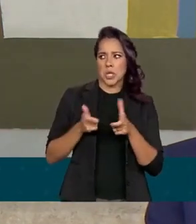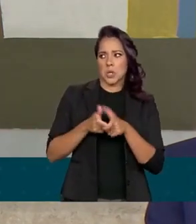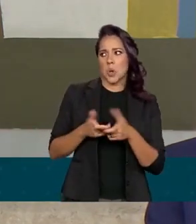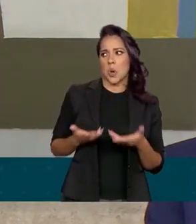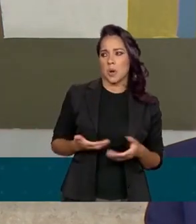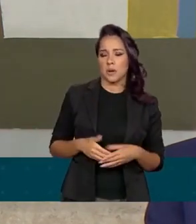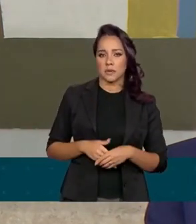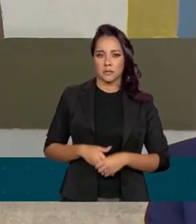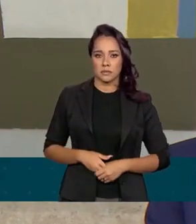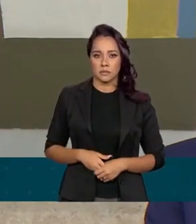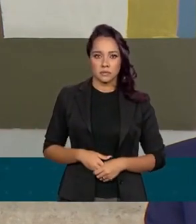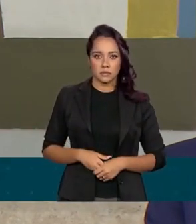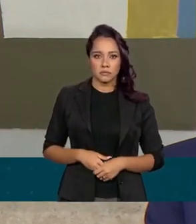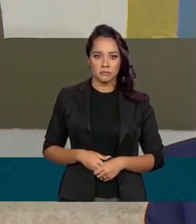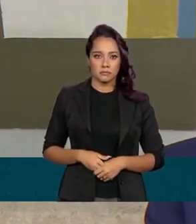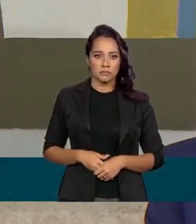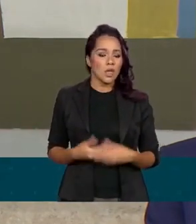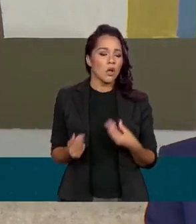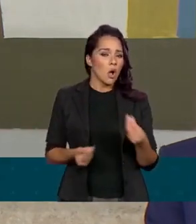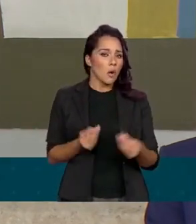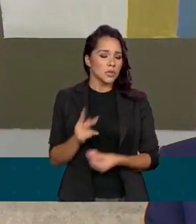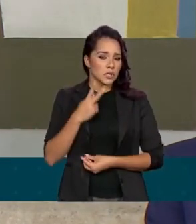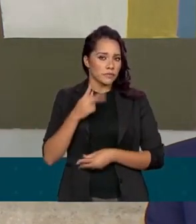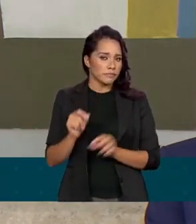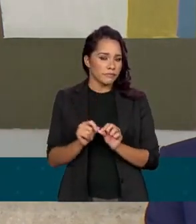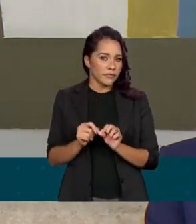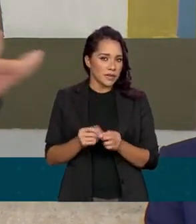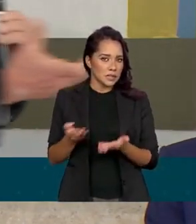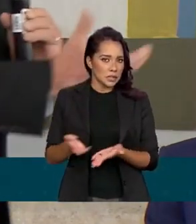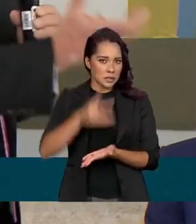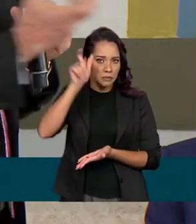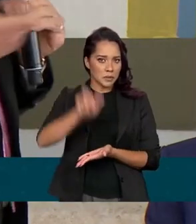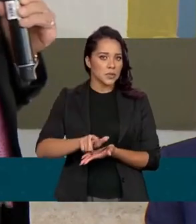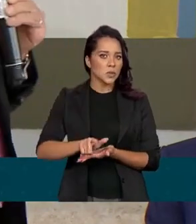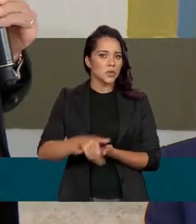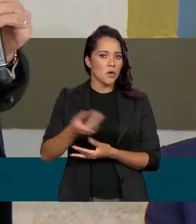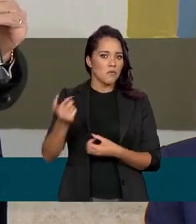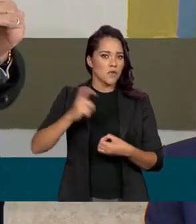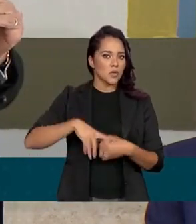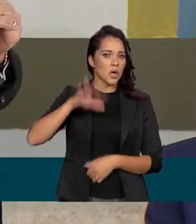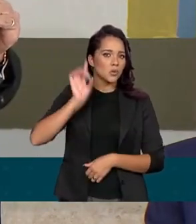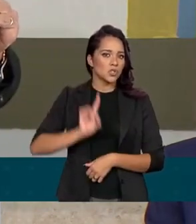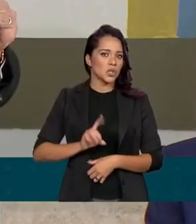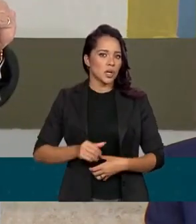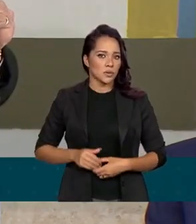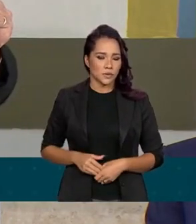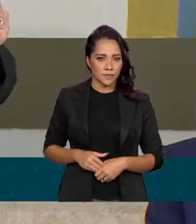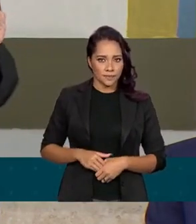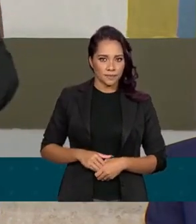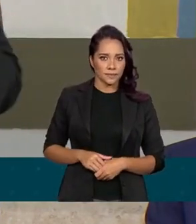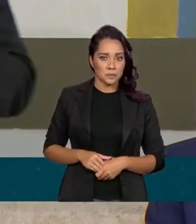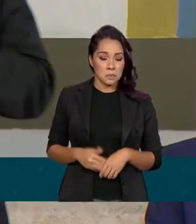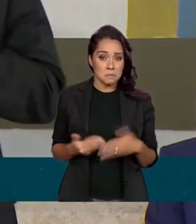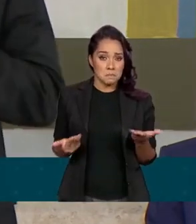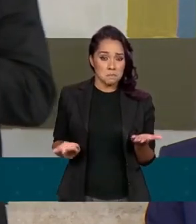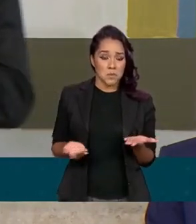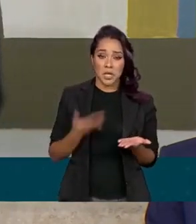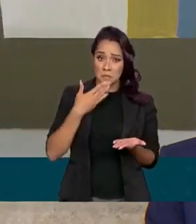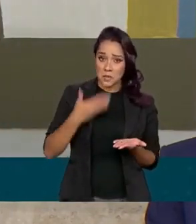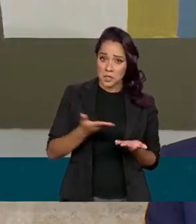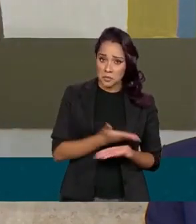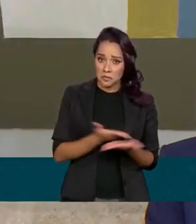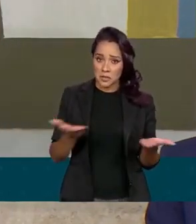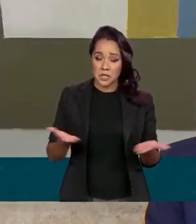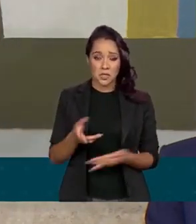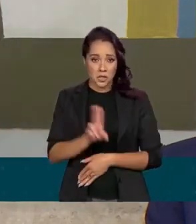empreendedores? Como é que a gente vai fazer essas pessoas reconquistarem os direitos? Então, eu queria pedir para